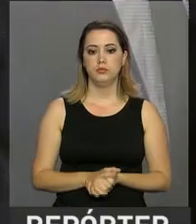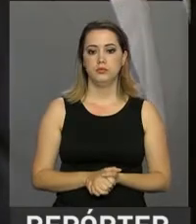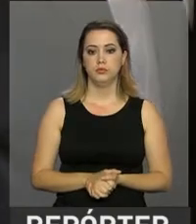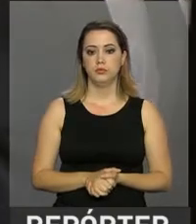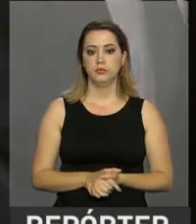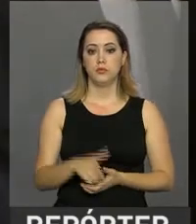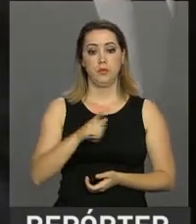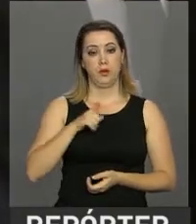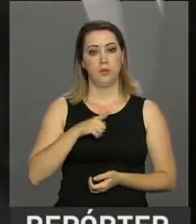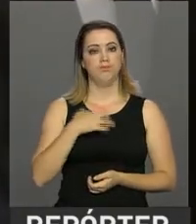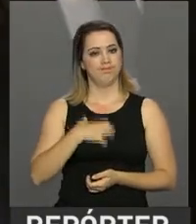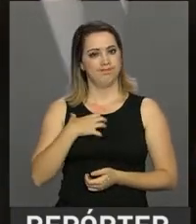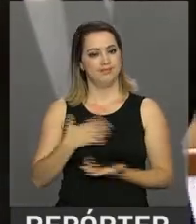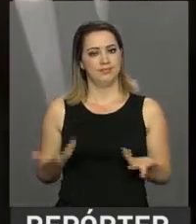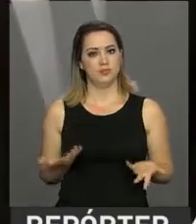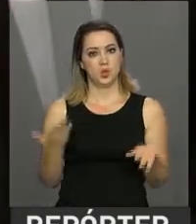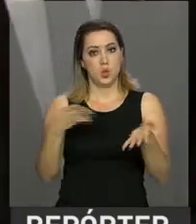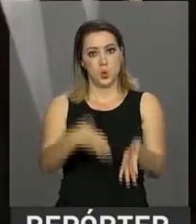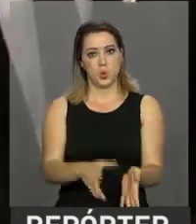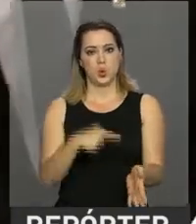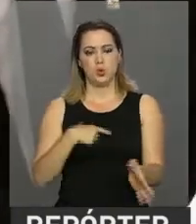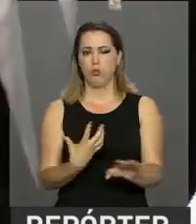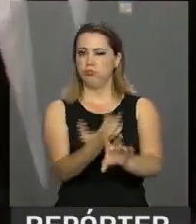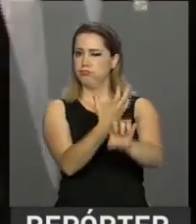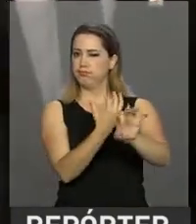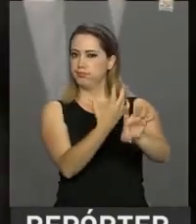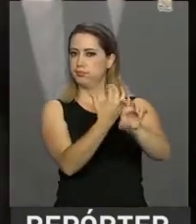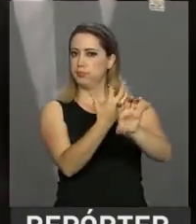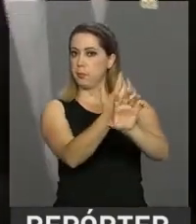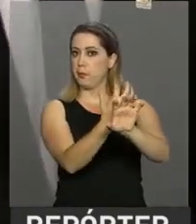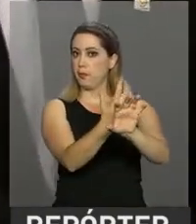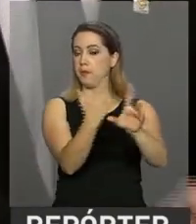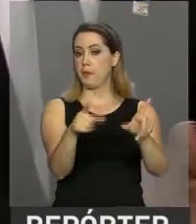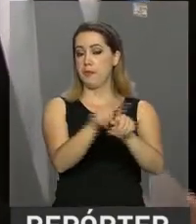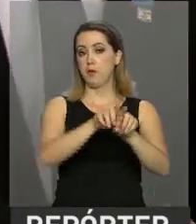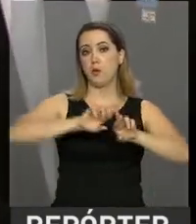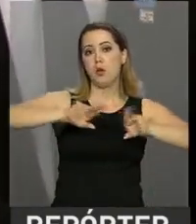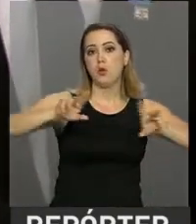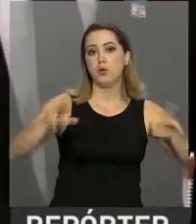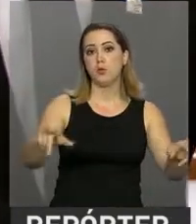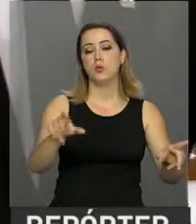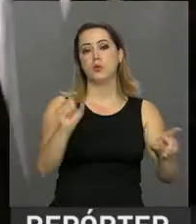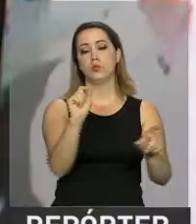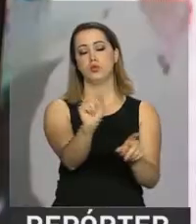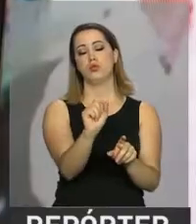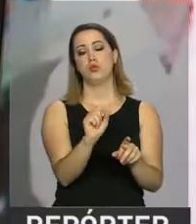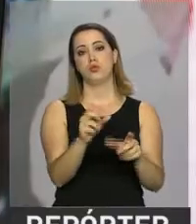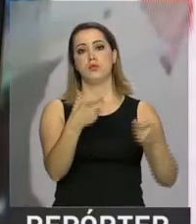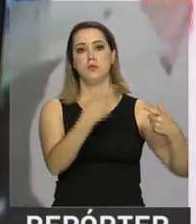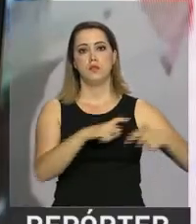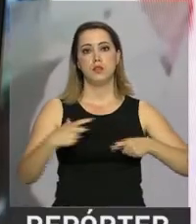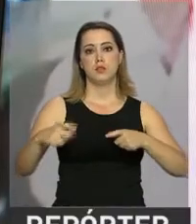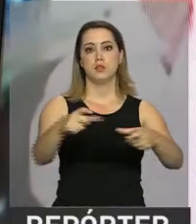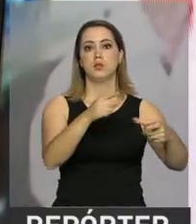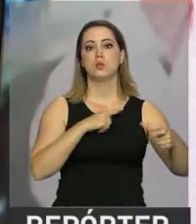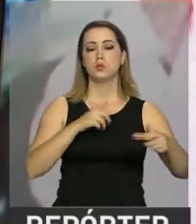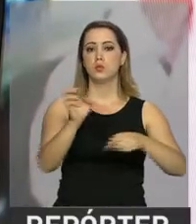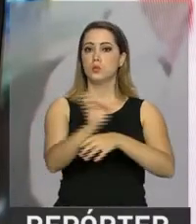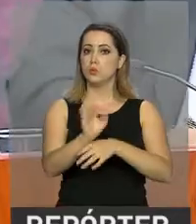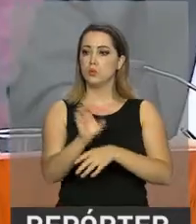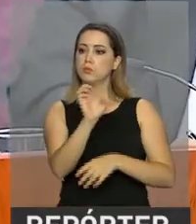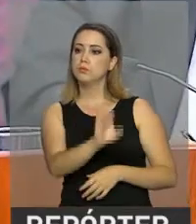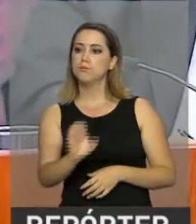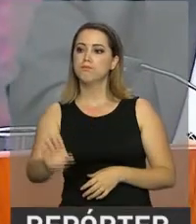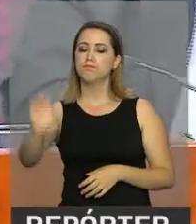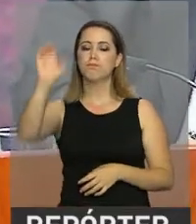a satisfação de participar hoje de uma videoconferência com vários estados brasileiros. Houve salas de situação em